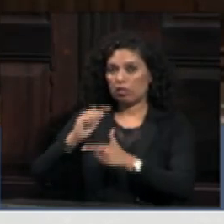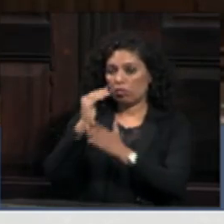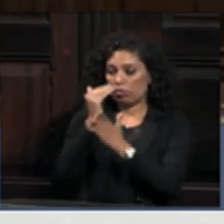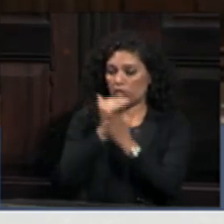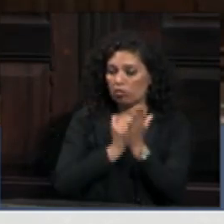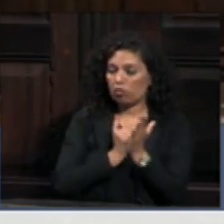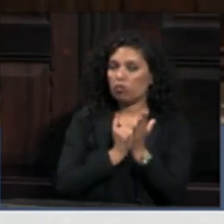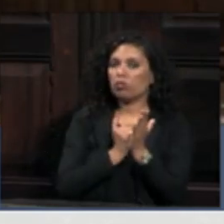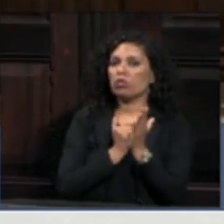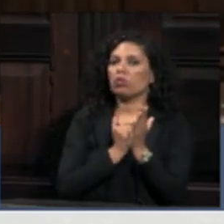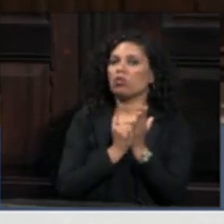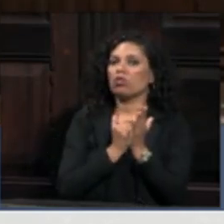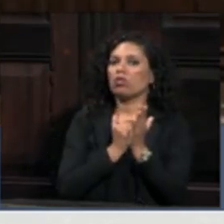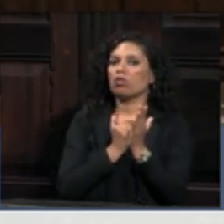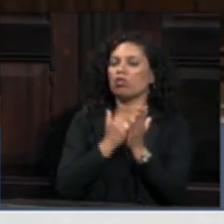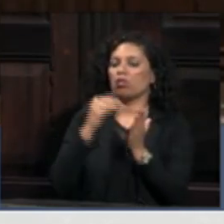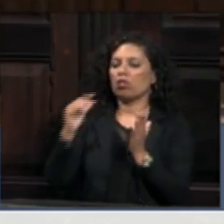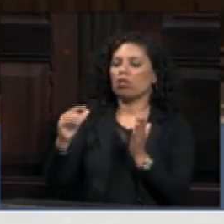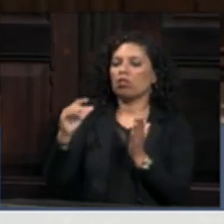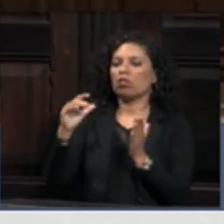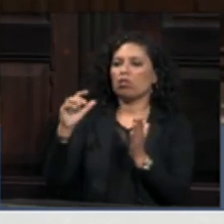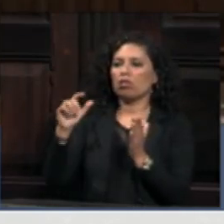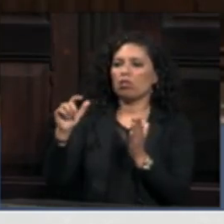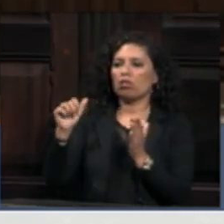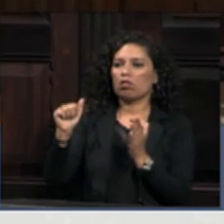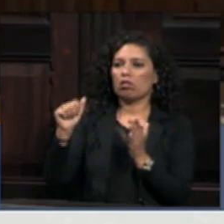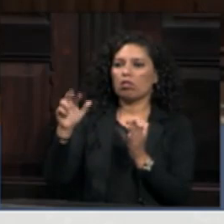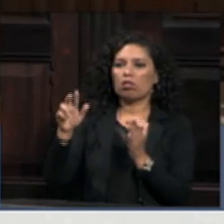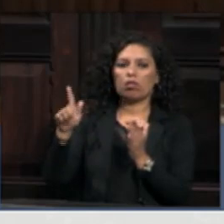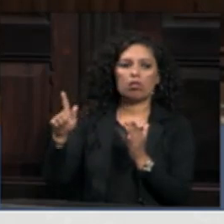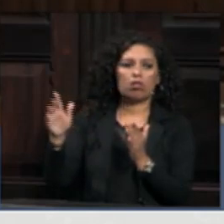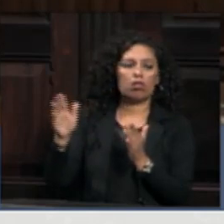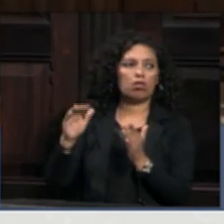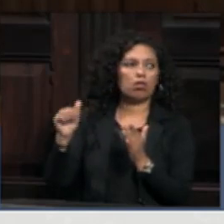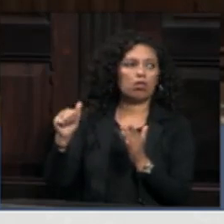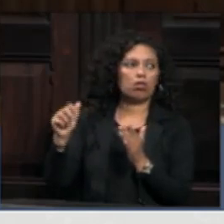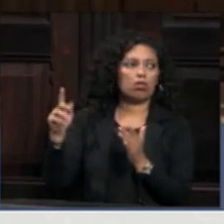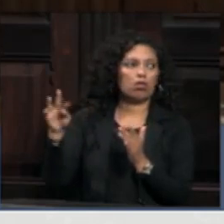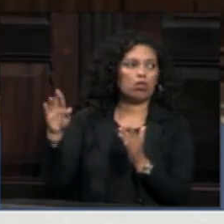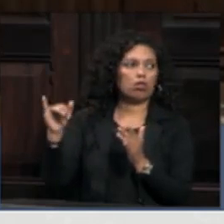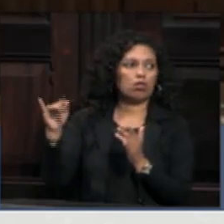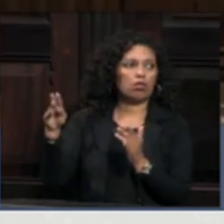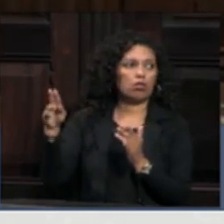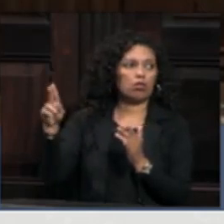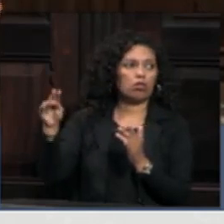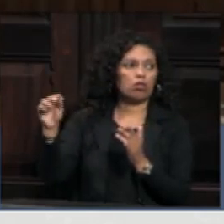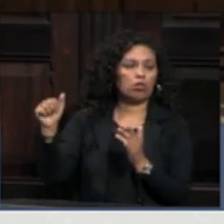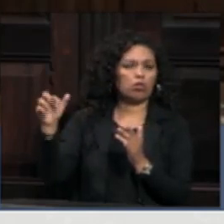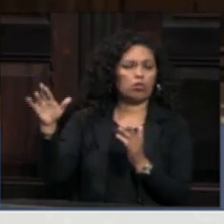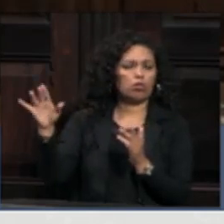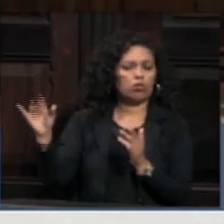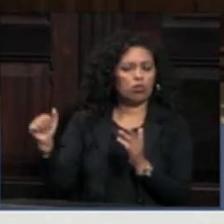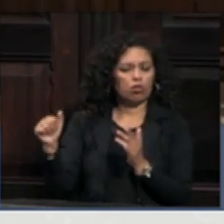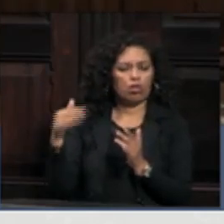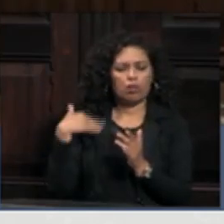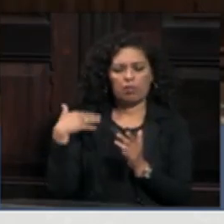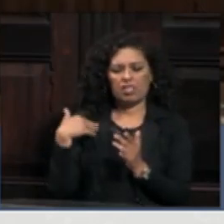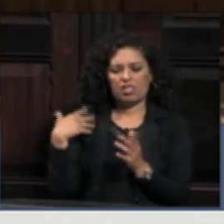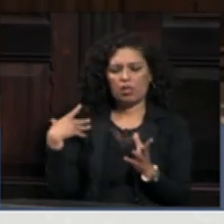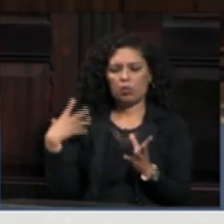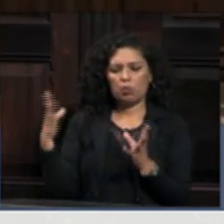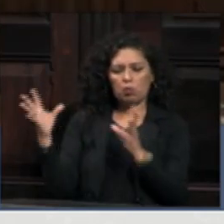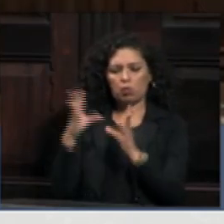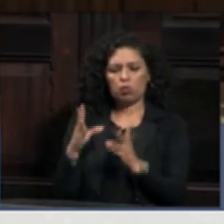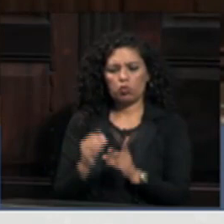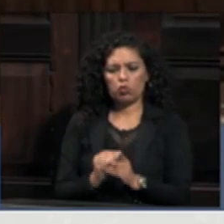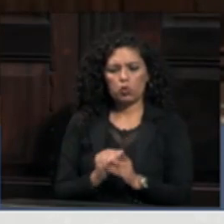carga tributária. Ora, já vou dar a parte ao deputado Paulo Ramos. Que equação nós vamos ter para recuperar